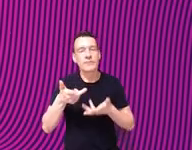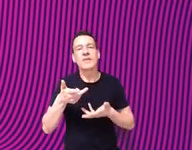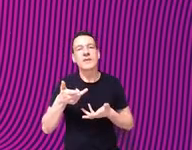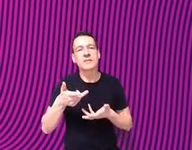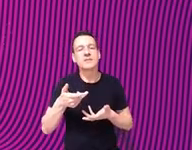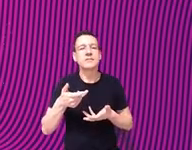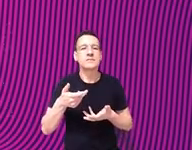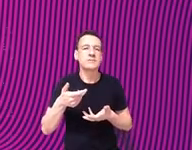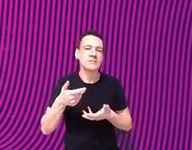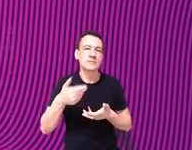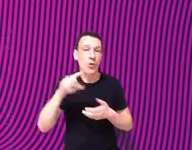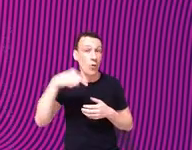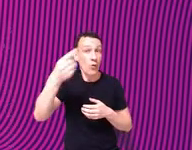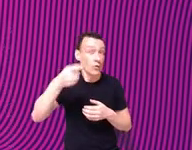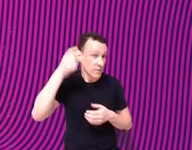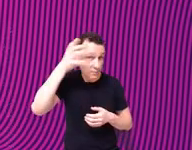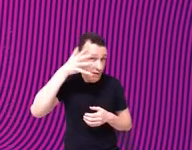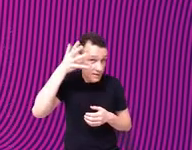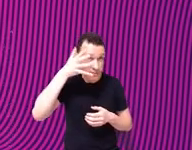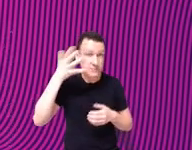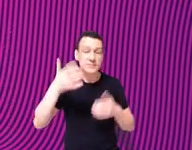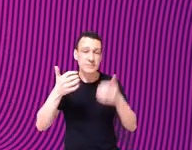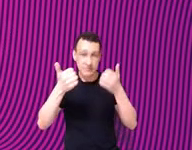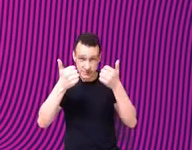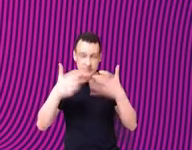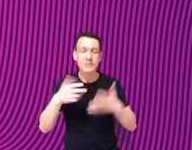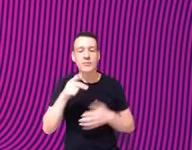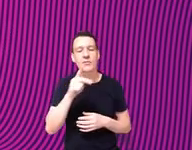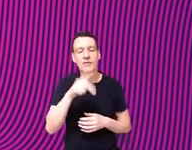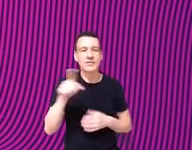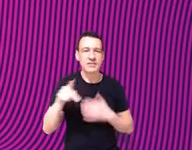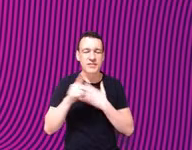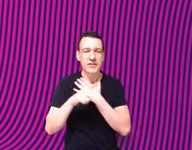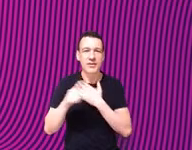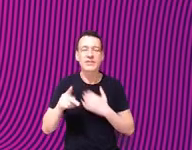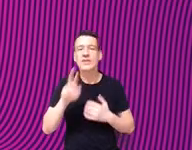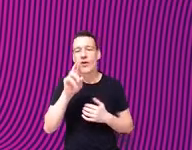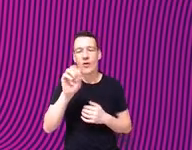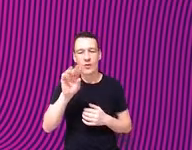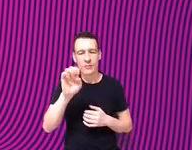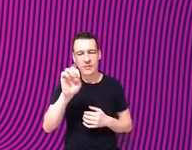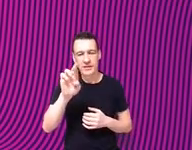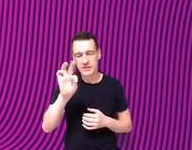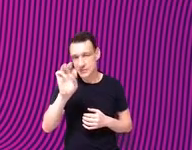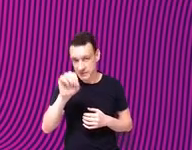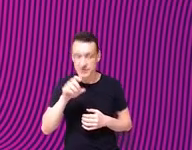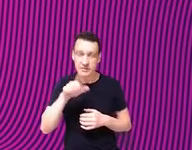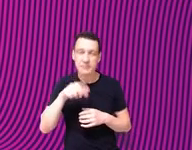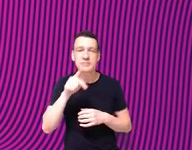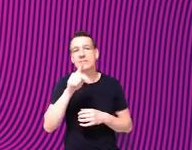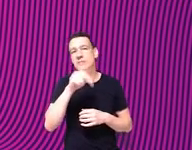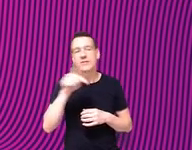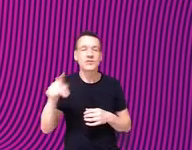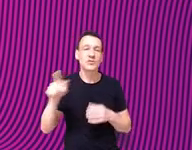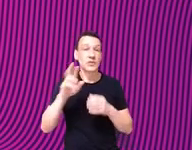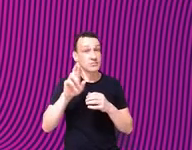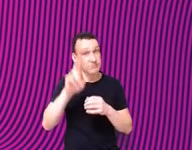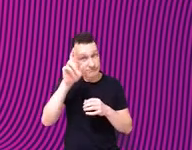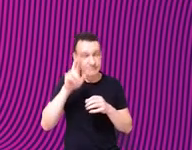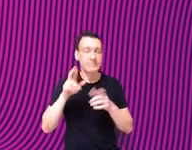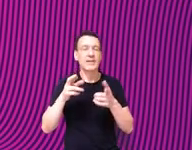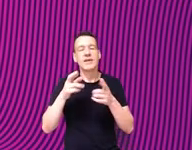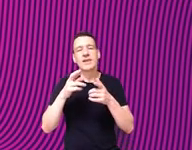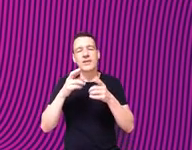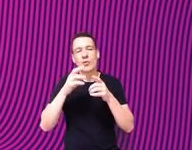para a próxima palestra o professor Roberto Serrati Manfro, que é professor titular da Faculdade de Medicina da Federal do Rio Grande do